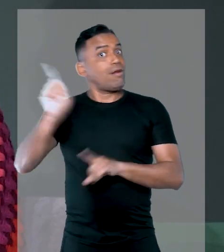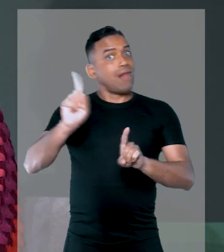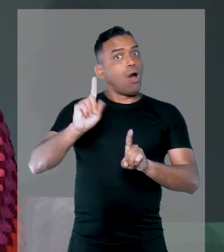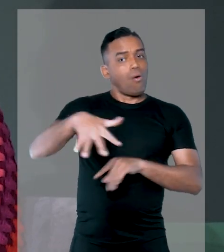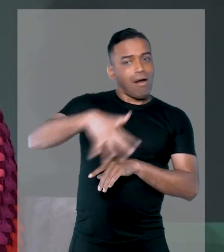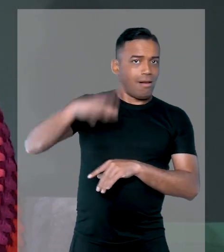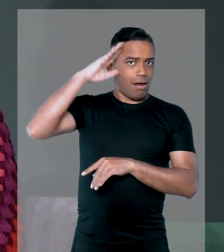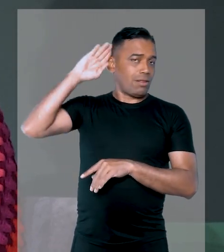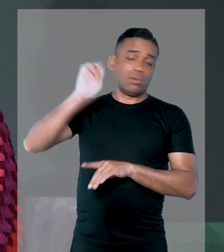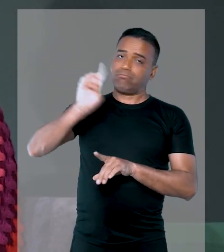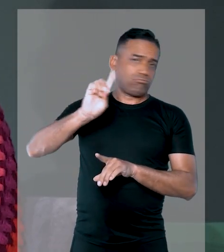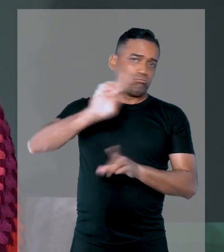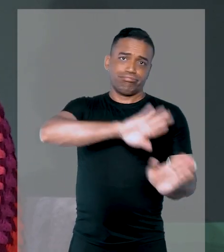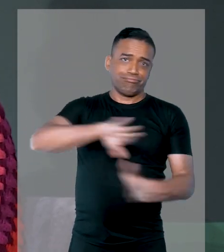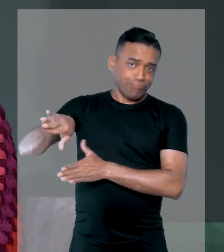E